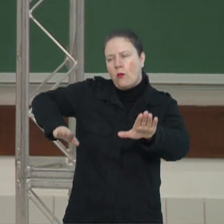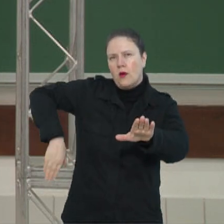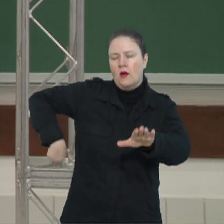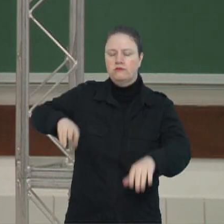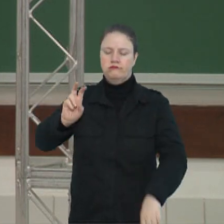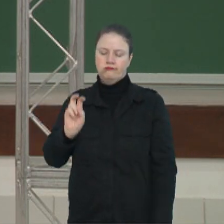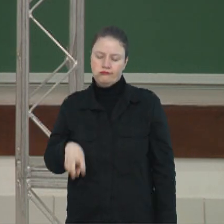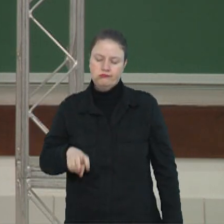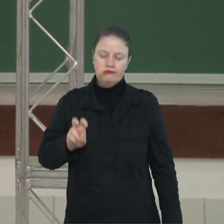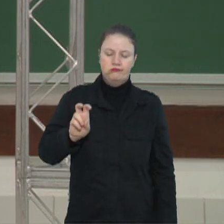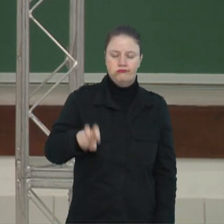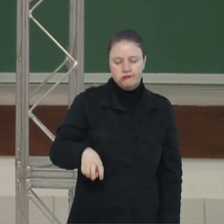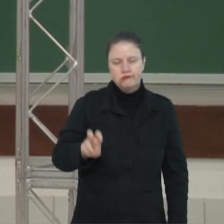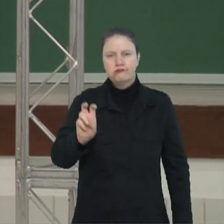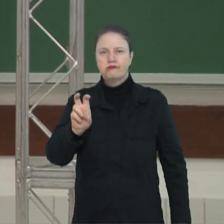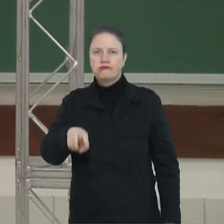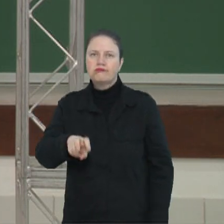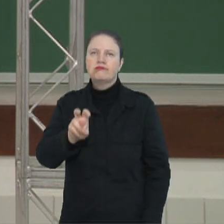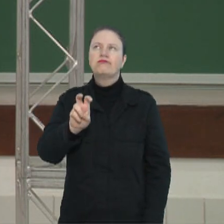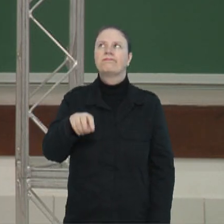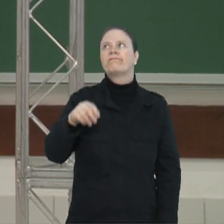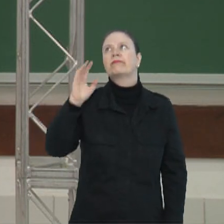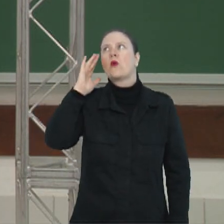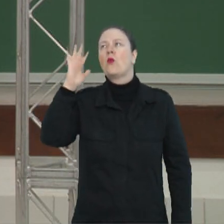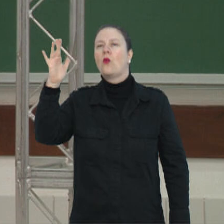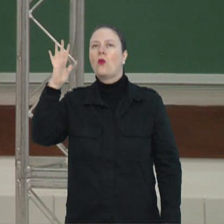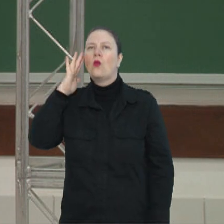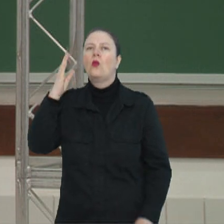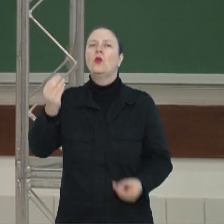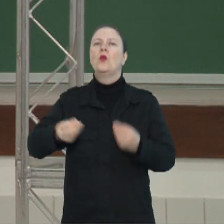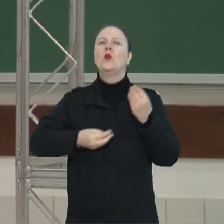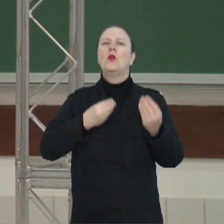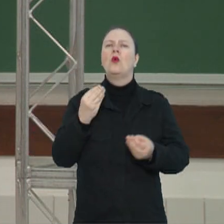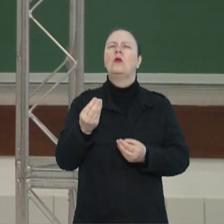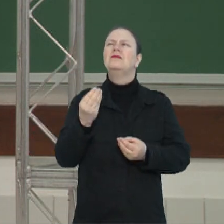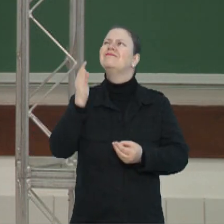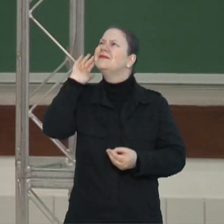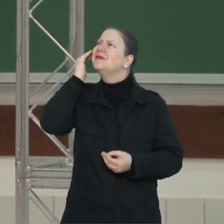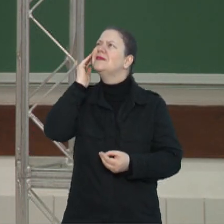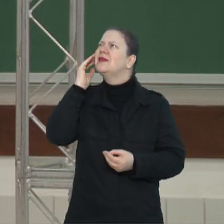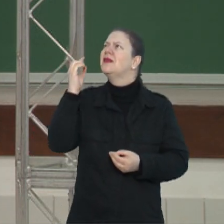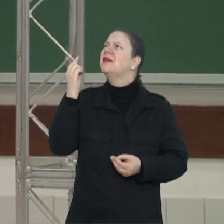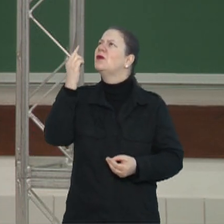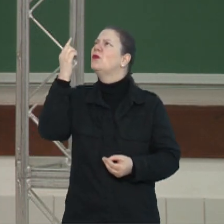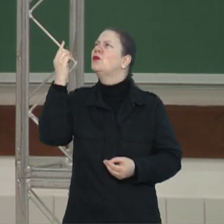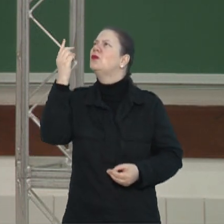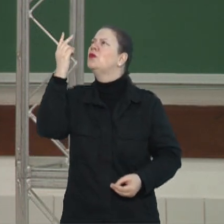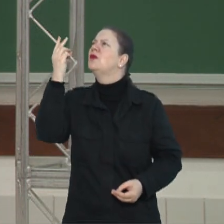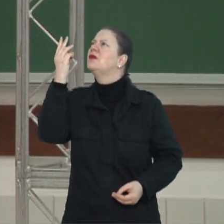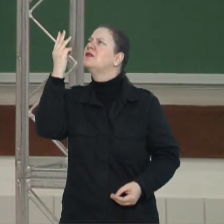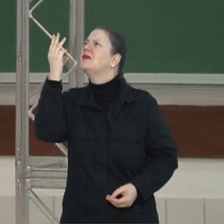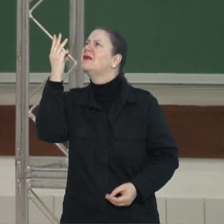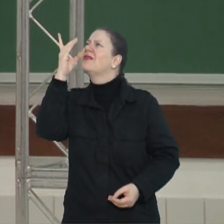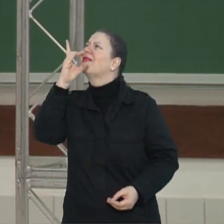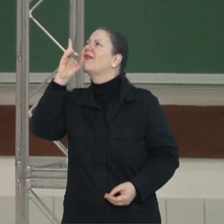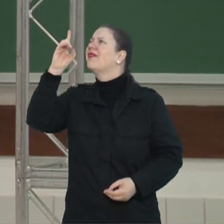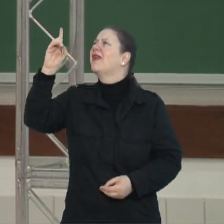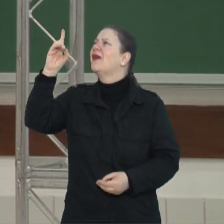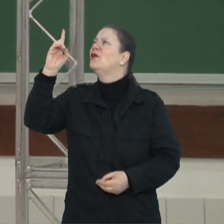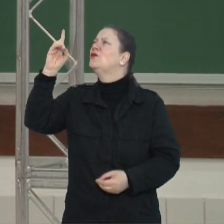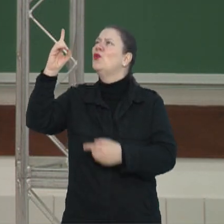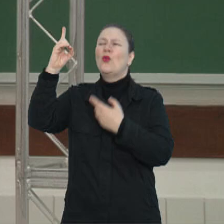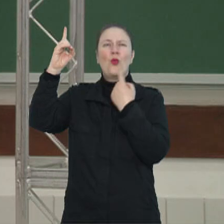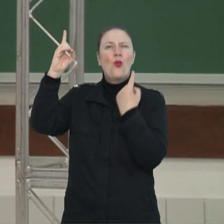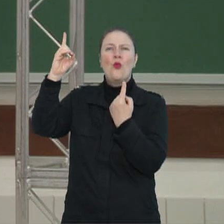né? Justamente sobre essa questão da Trindade, né? De como não tem como entender, né, que um ser seja três ao mesmo tempo,